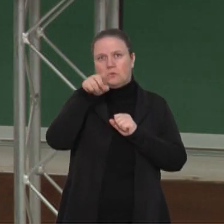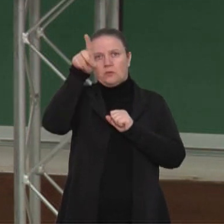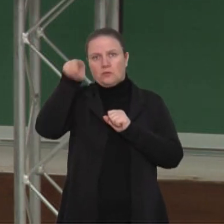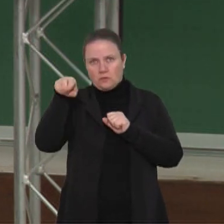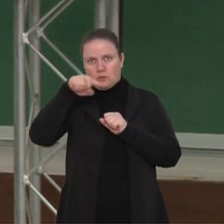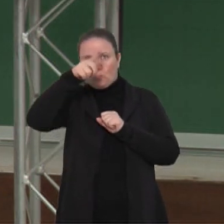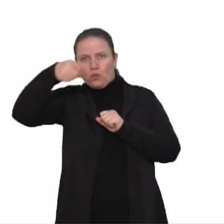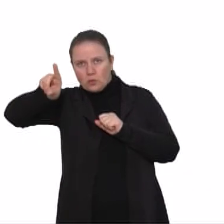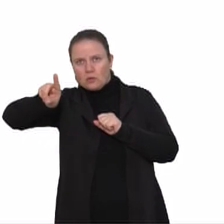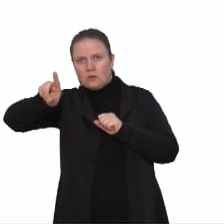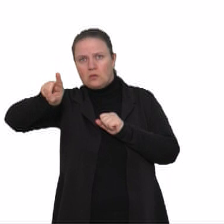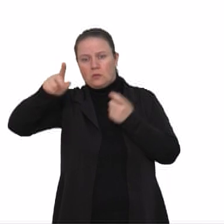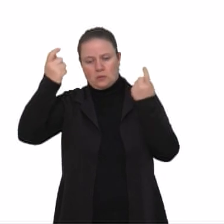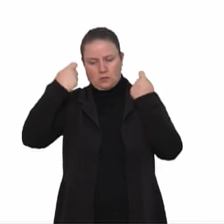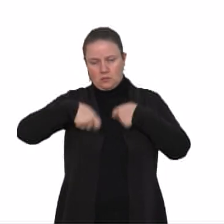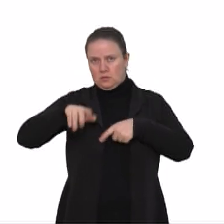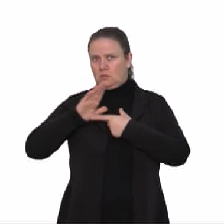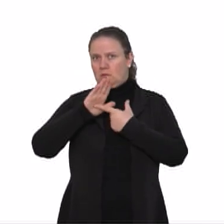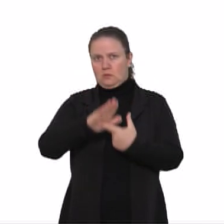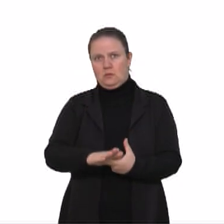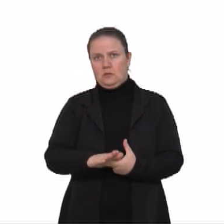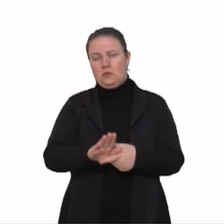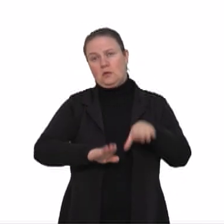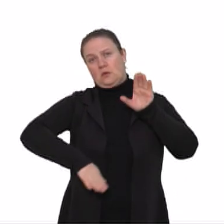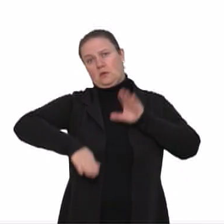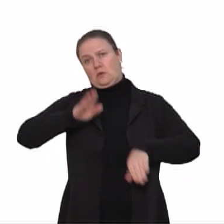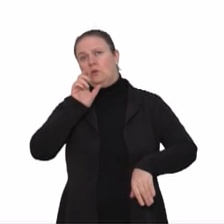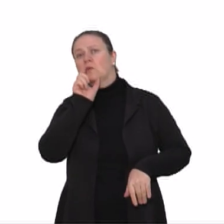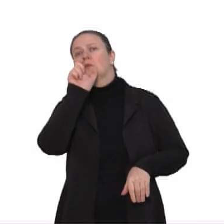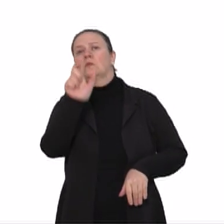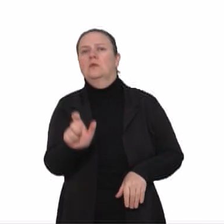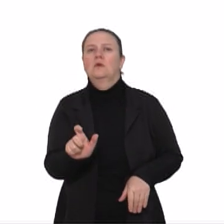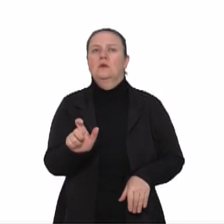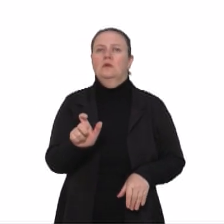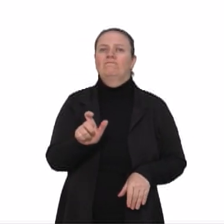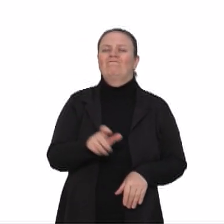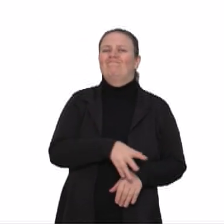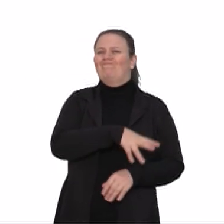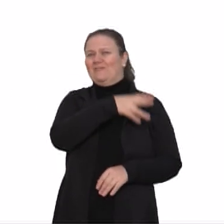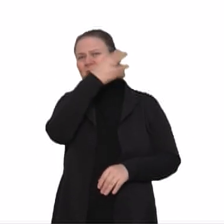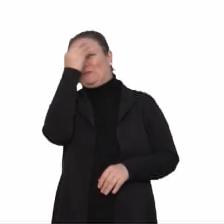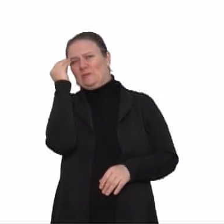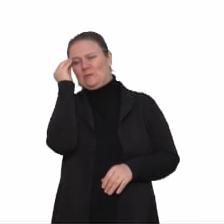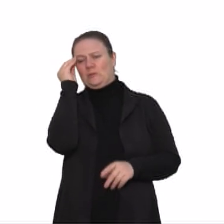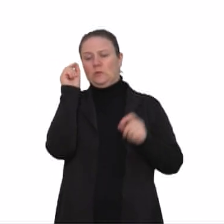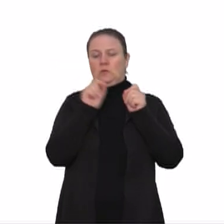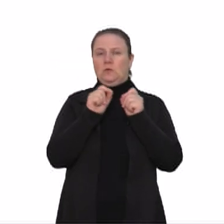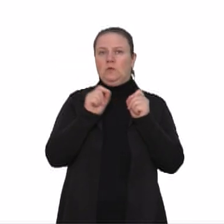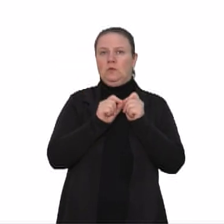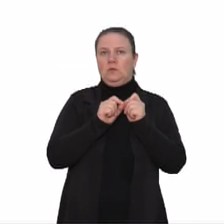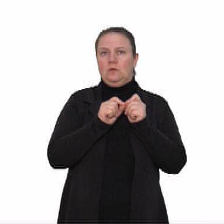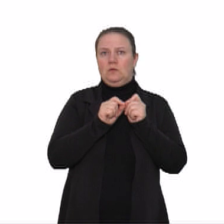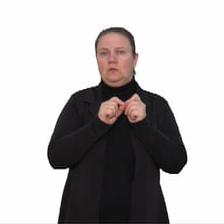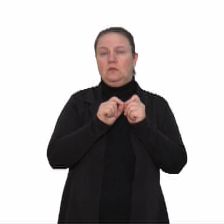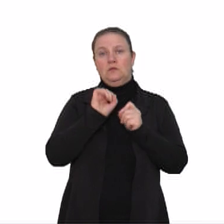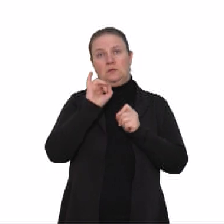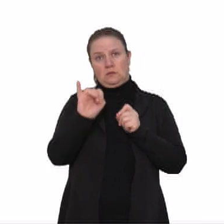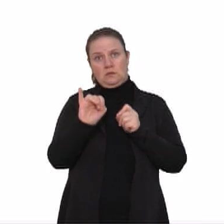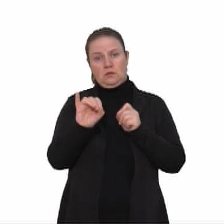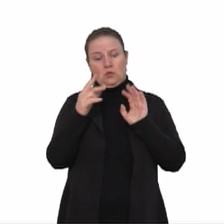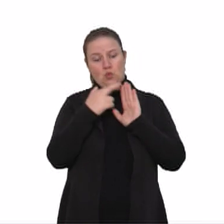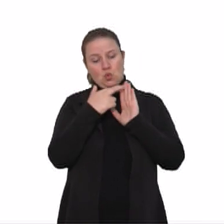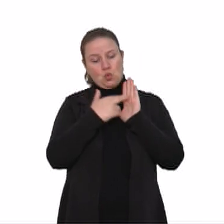não tem palavras ali que por um descuido você escreveu de forma diferente do que ela é escrita segundo as